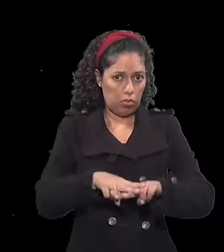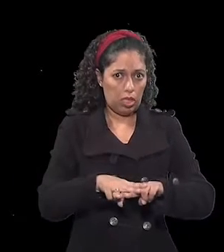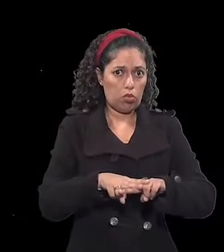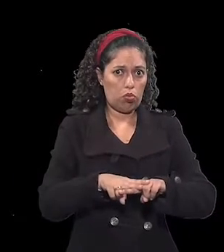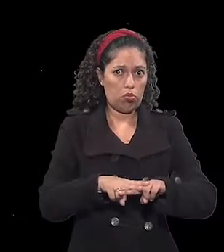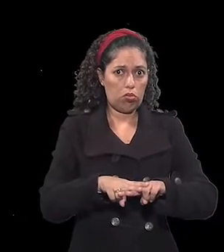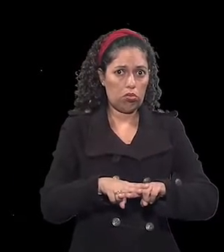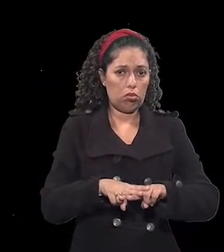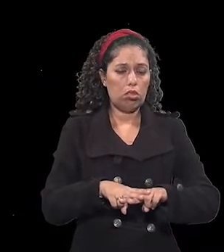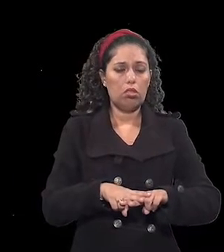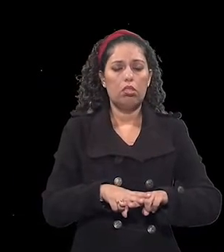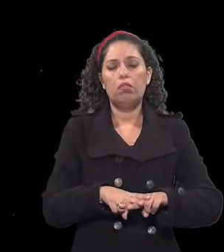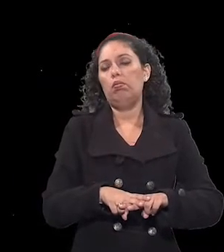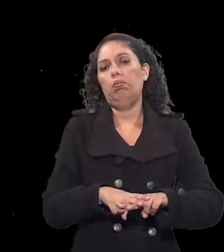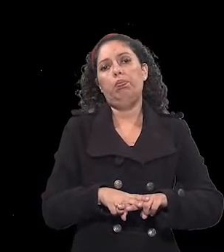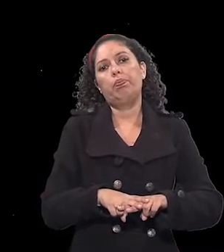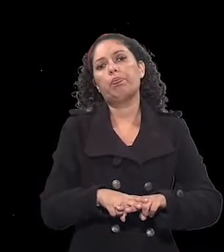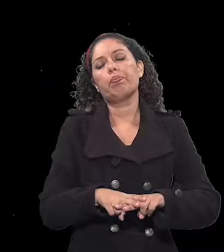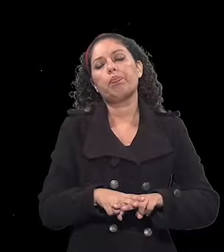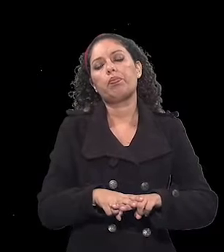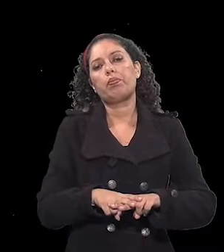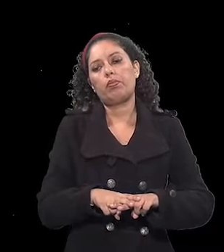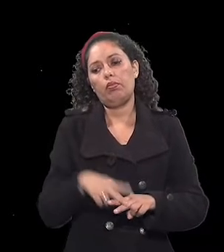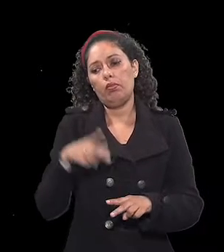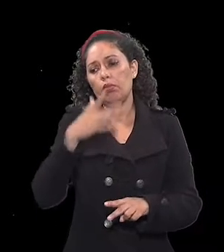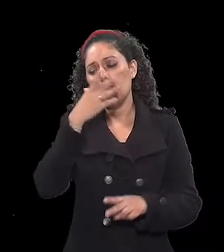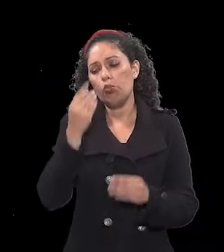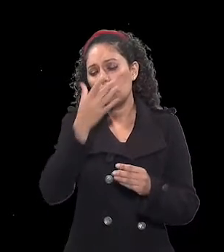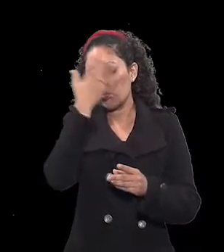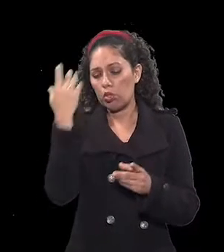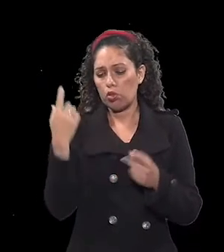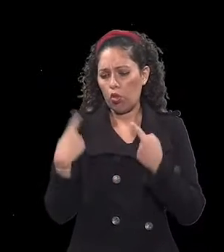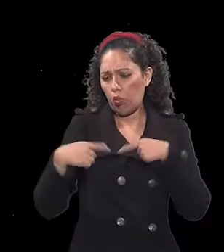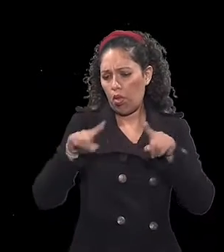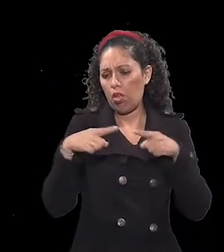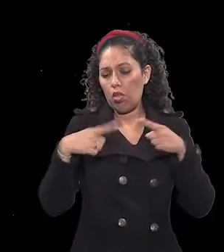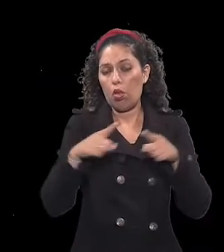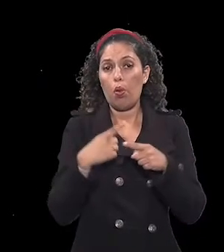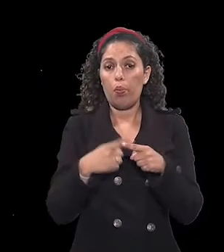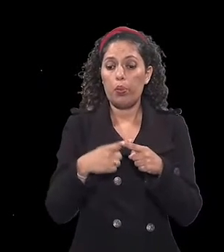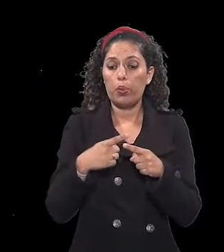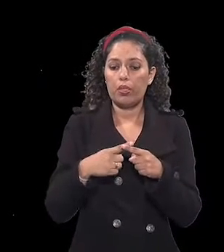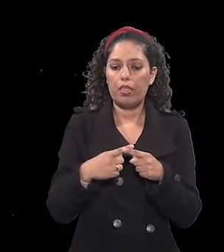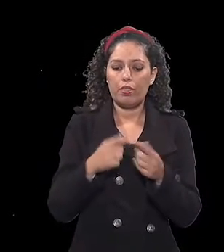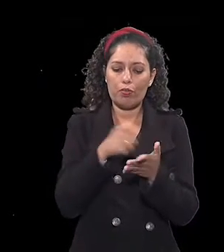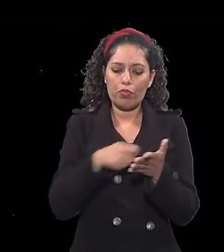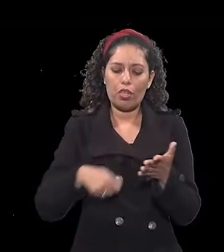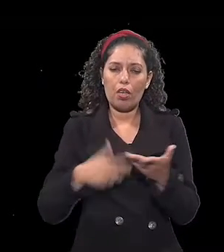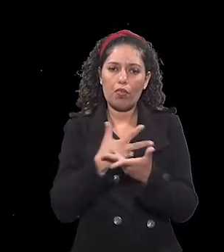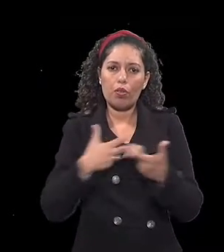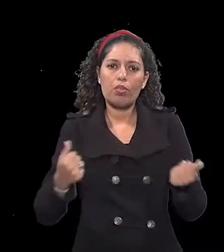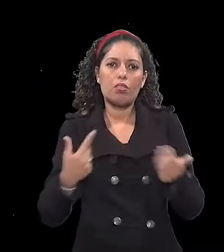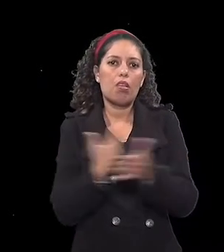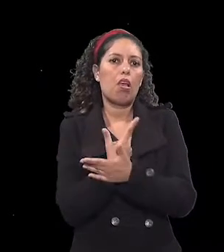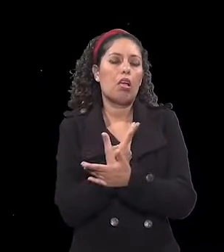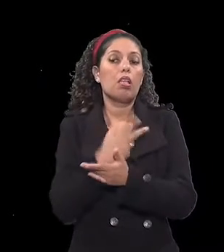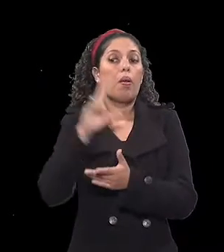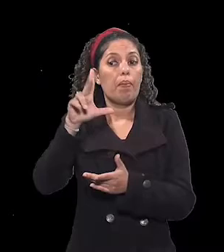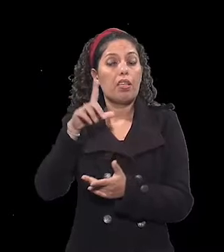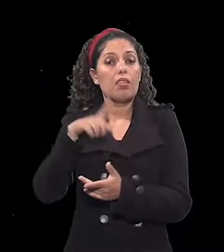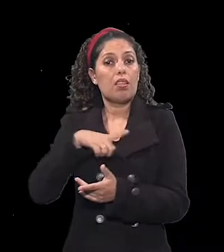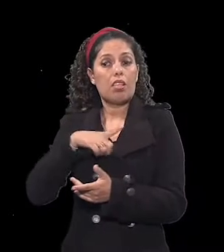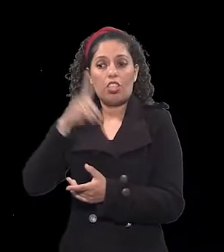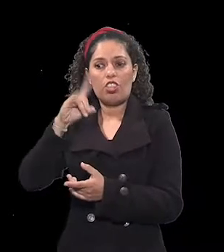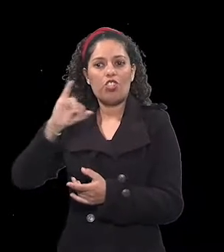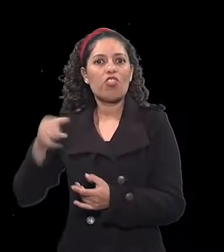preso, está preso, né? E ele é muito criticado, muito percebido pelo que ele toca, enquanto alguns DJs da Zona Sul